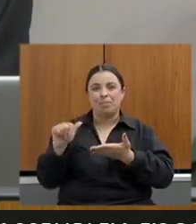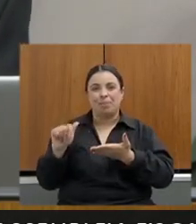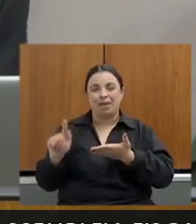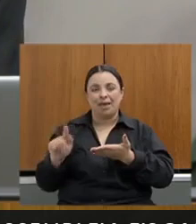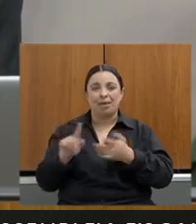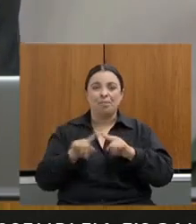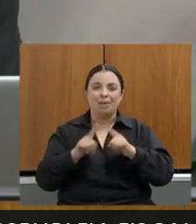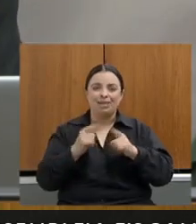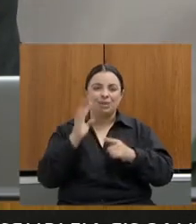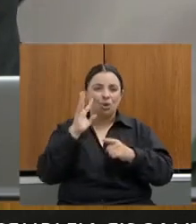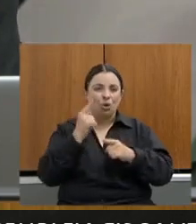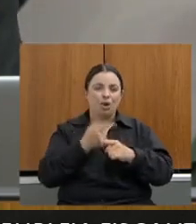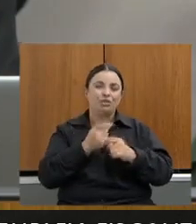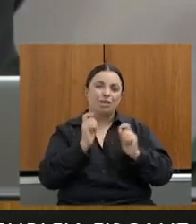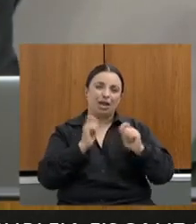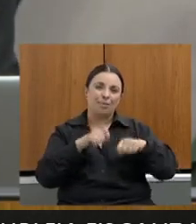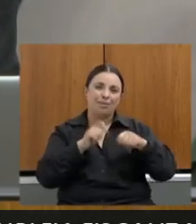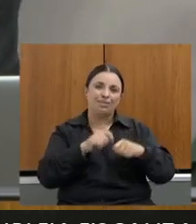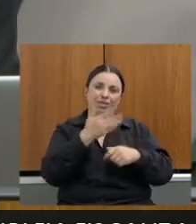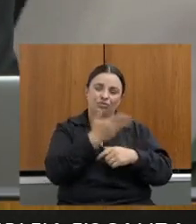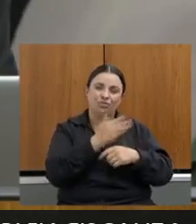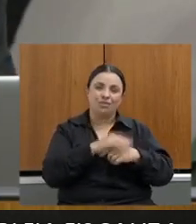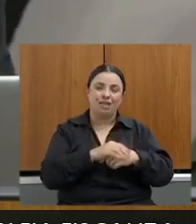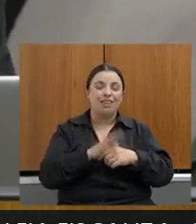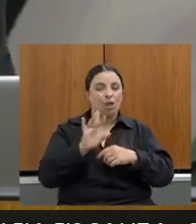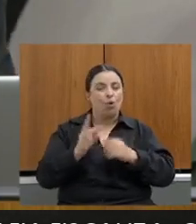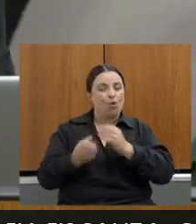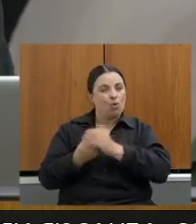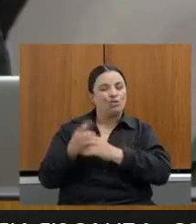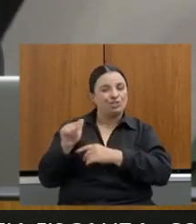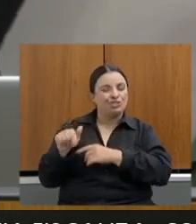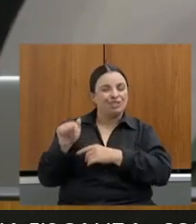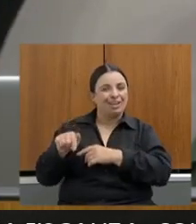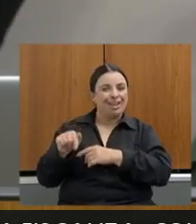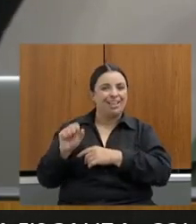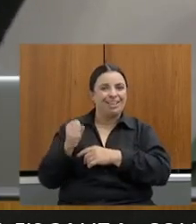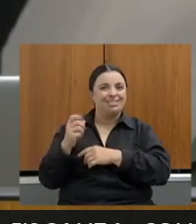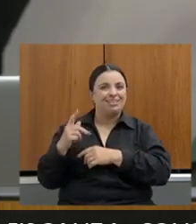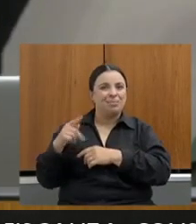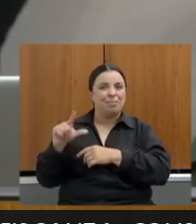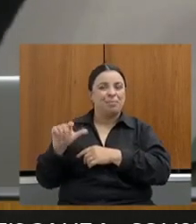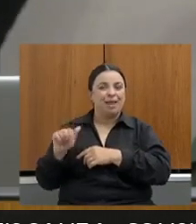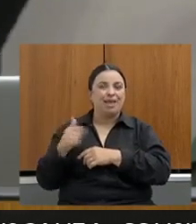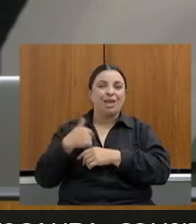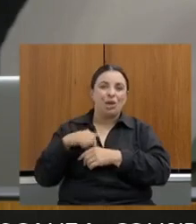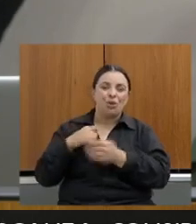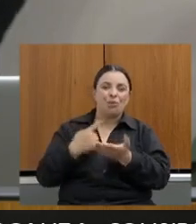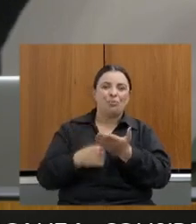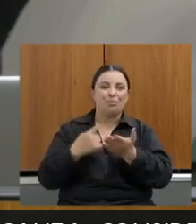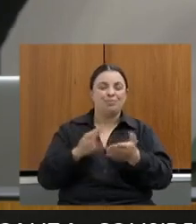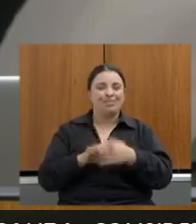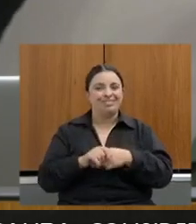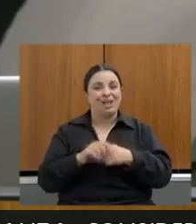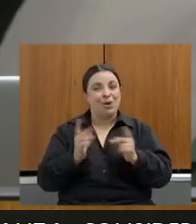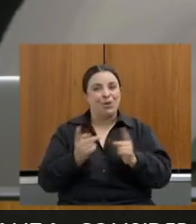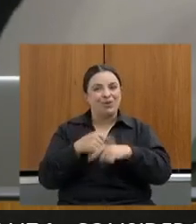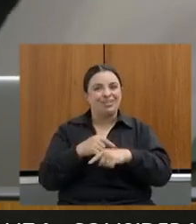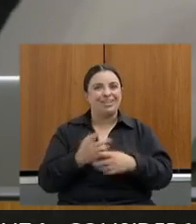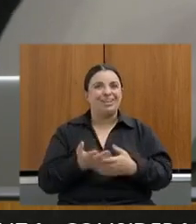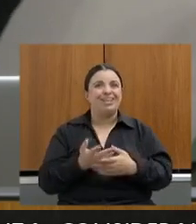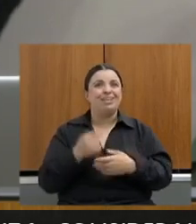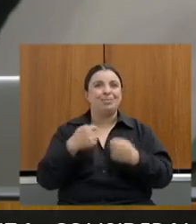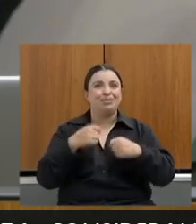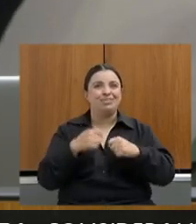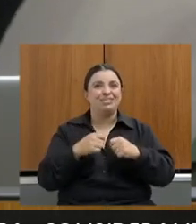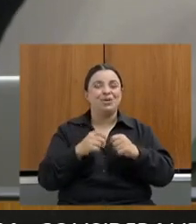competências Eu acho que o senhor Jesus e geralmente a da Seplag edital Seplag nos metemos é o contrário nós temos corrigir urgentemente na lei complementar